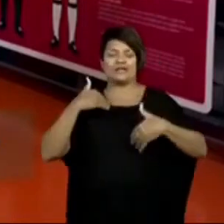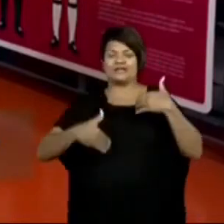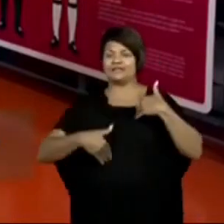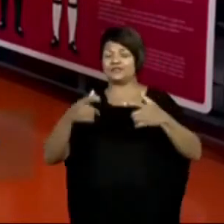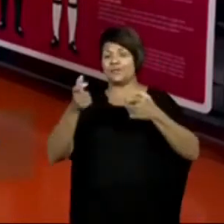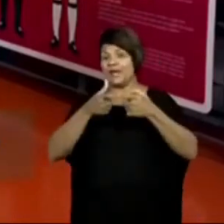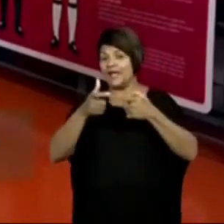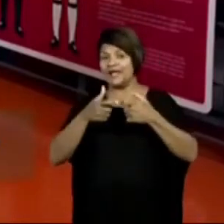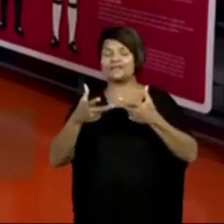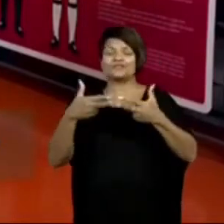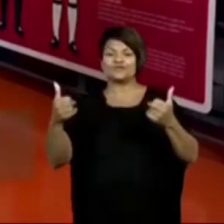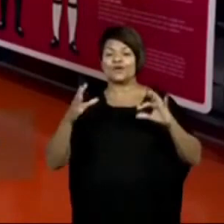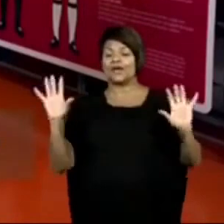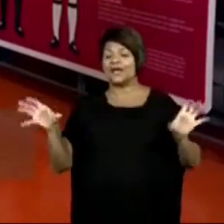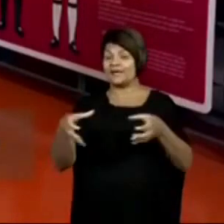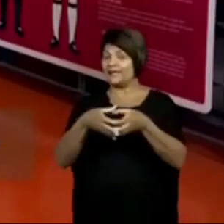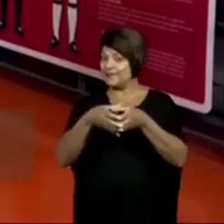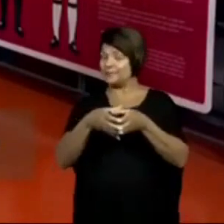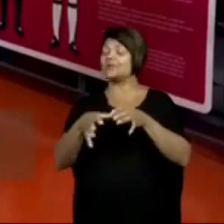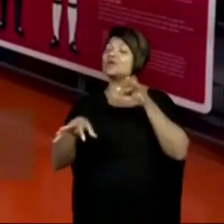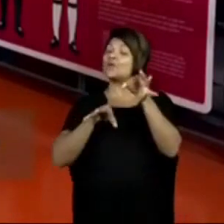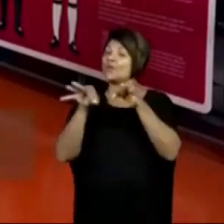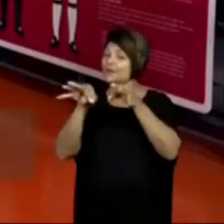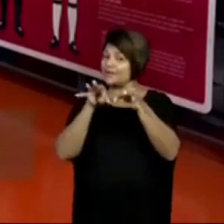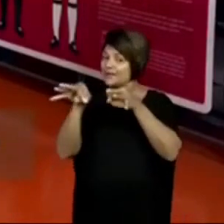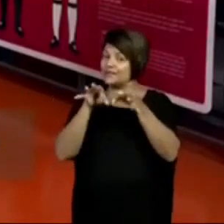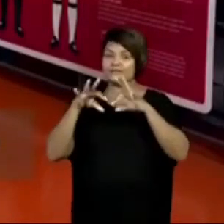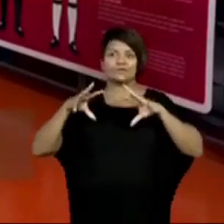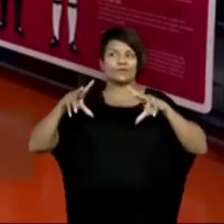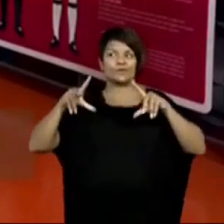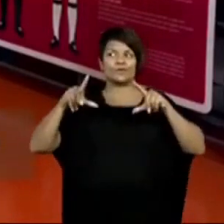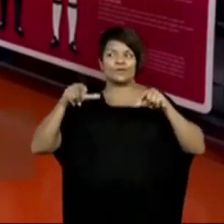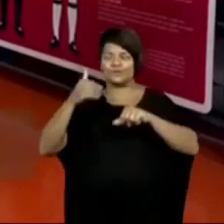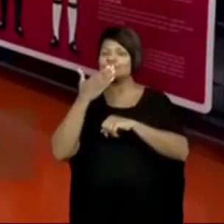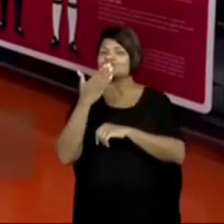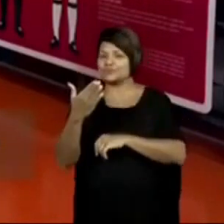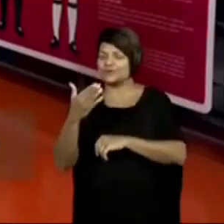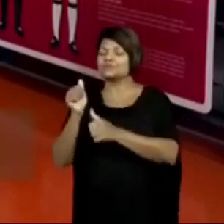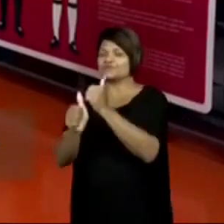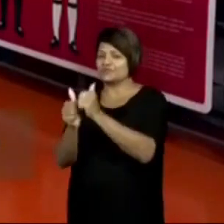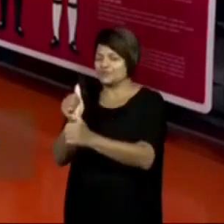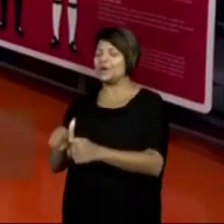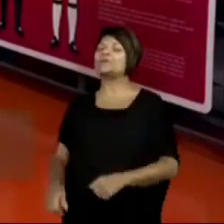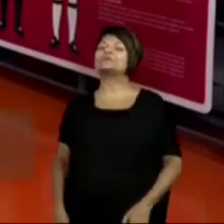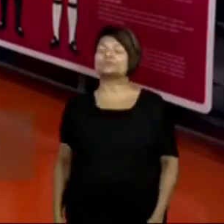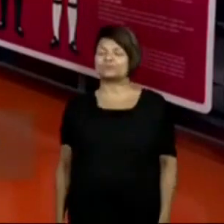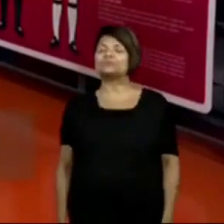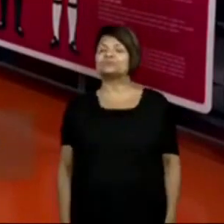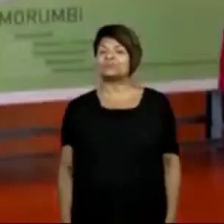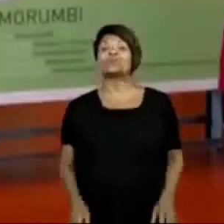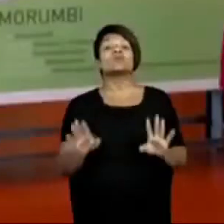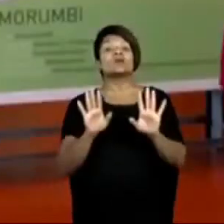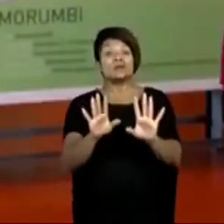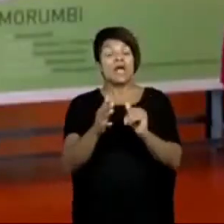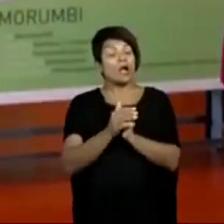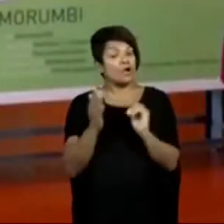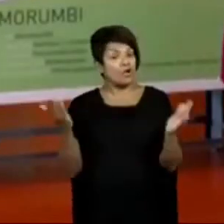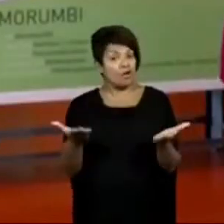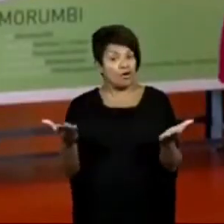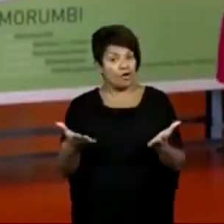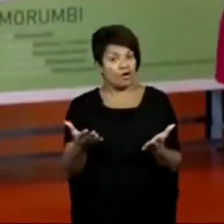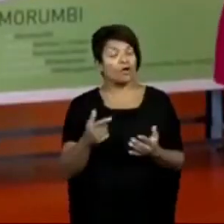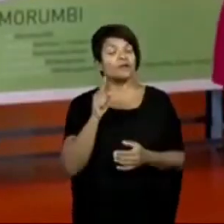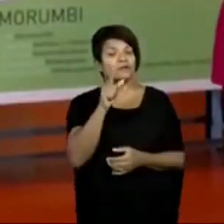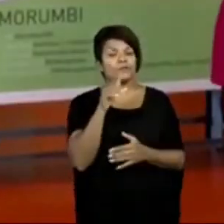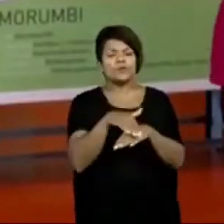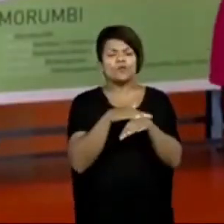médico, a equipe que organiza todo o time de futebol, não é isso? Isso. E agora vamos falar